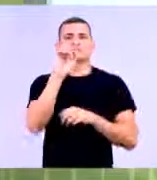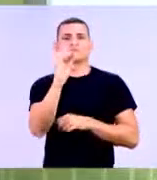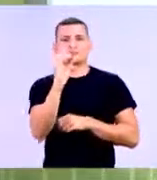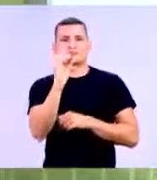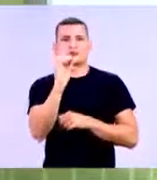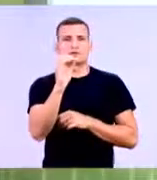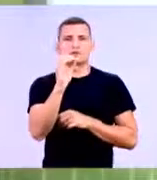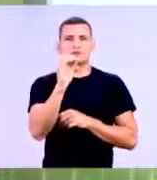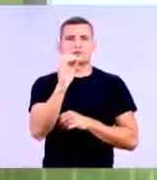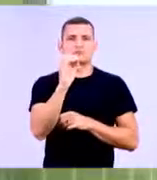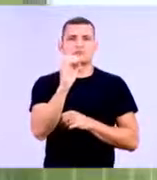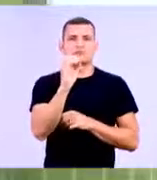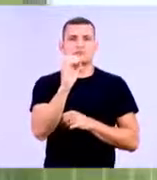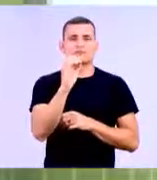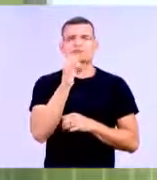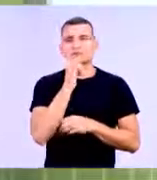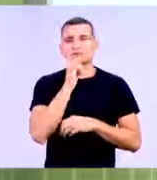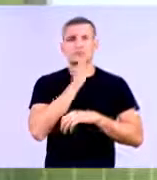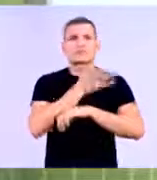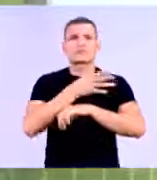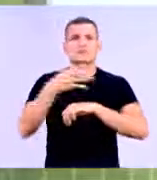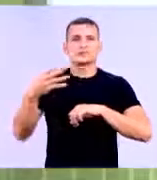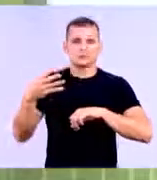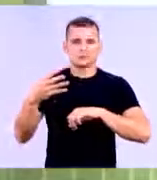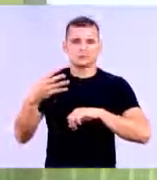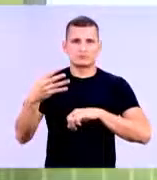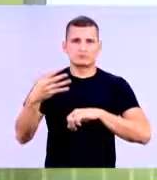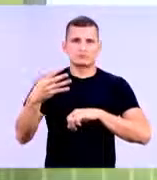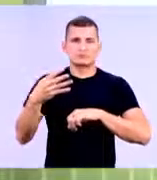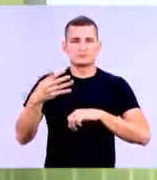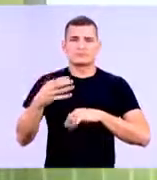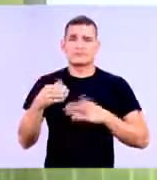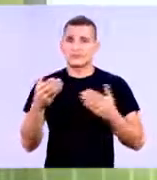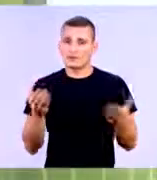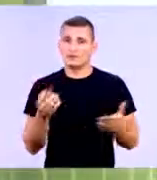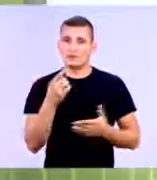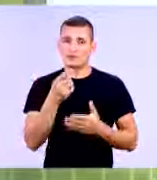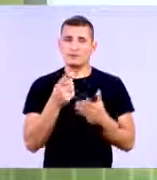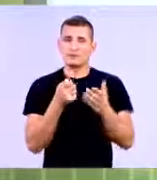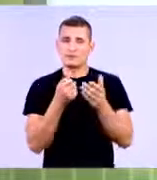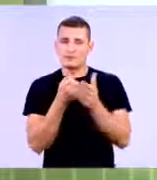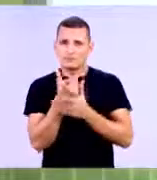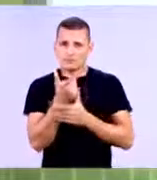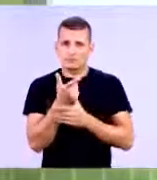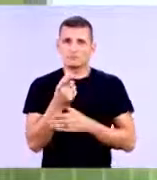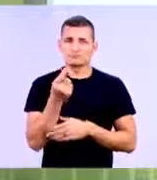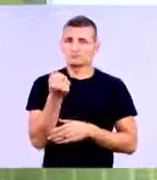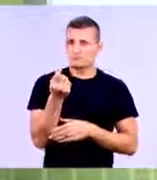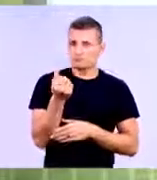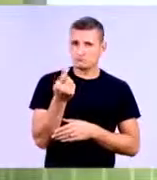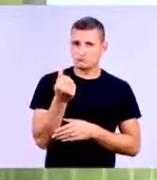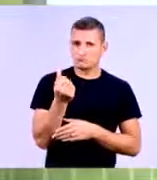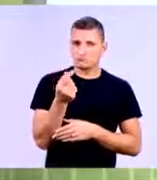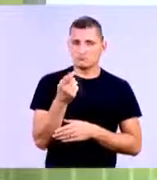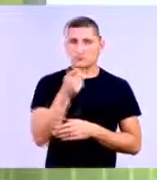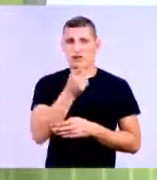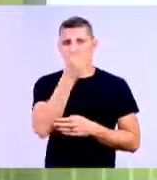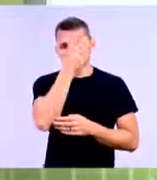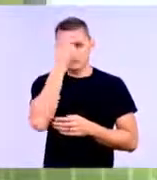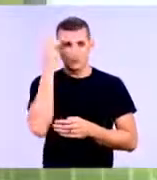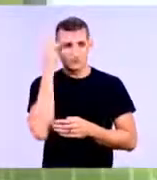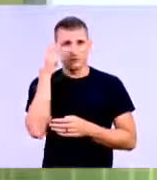proprietário por aí. Por exemplo, o Windows. Aí você ainda paga uma merreca para a pessoa chegar lá